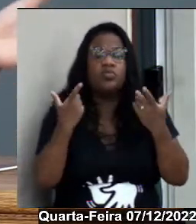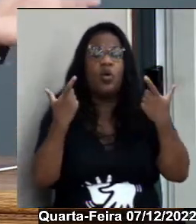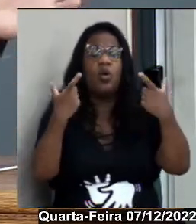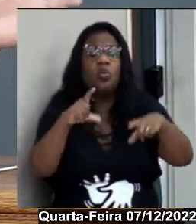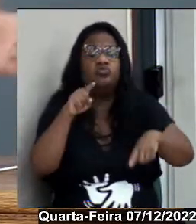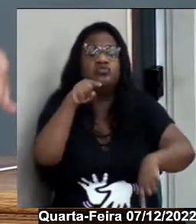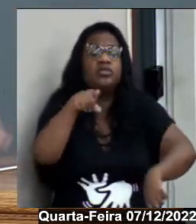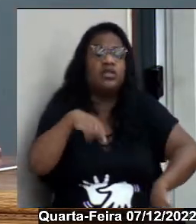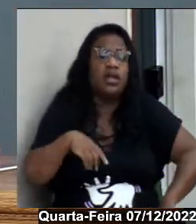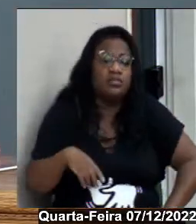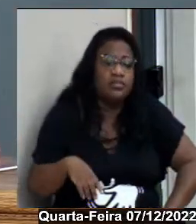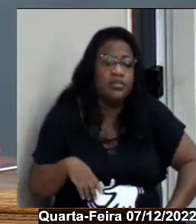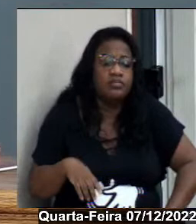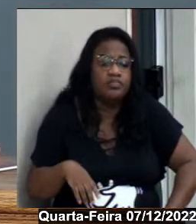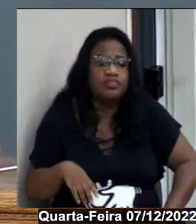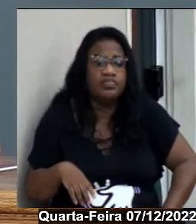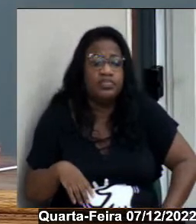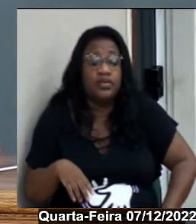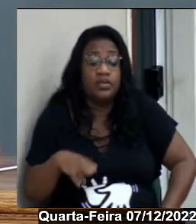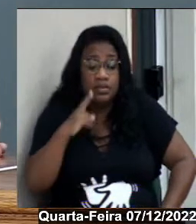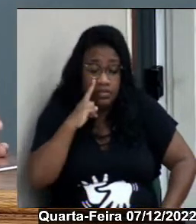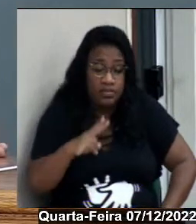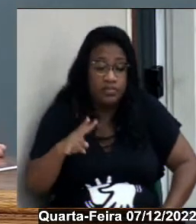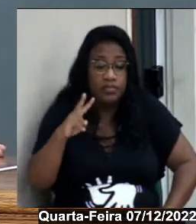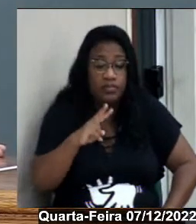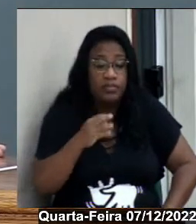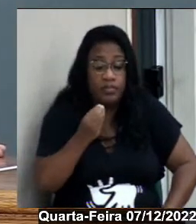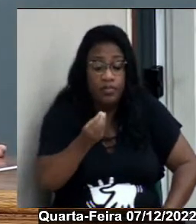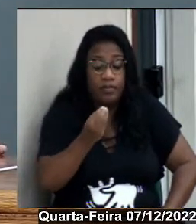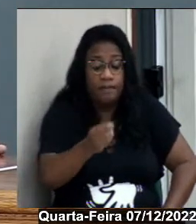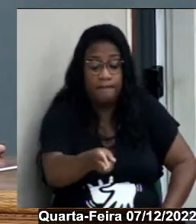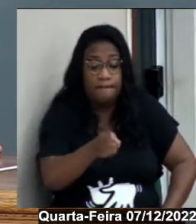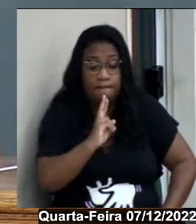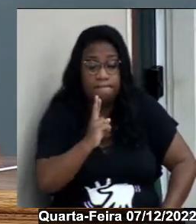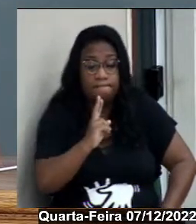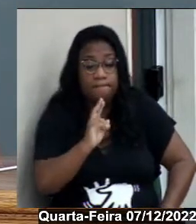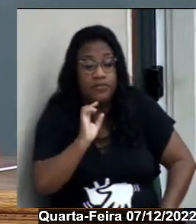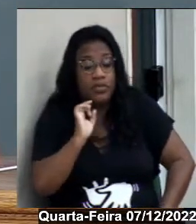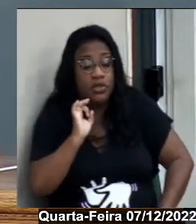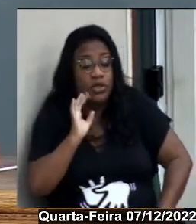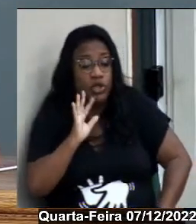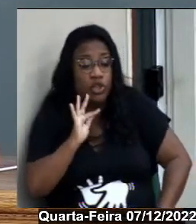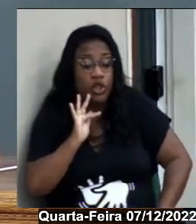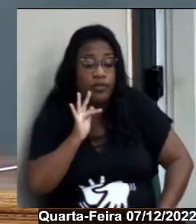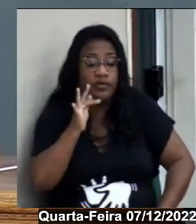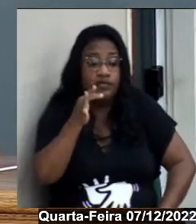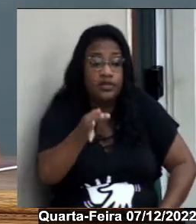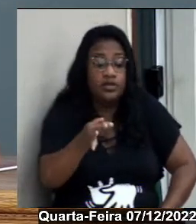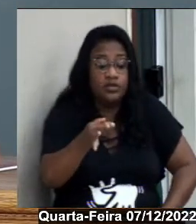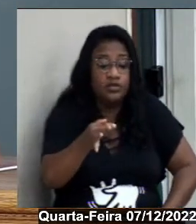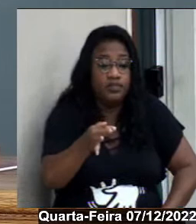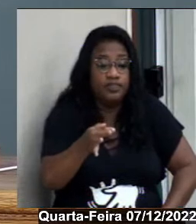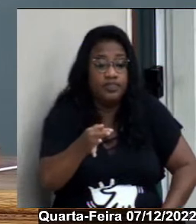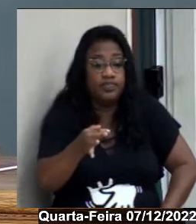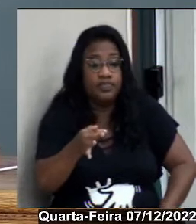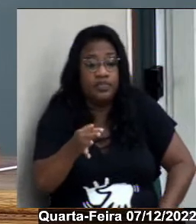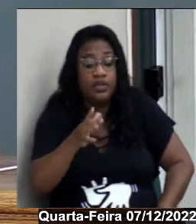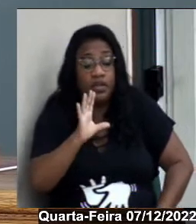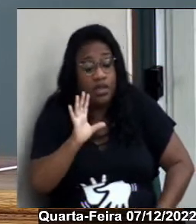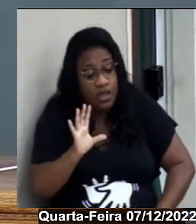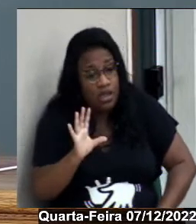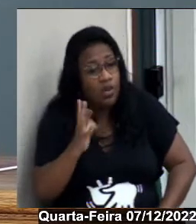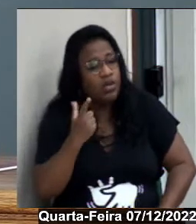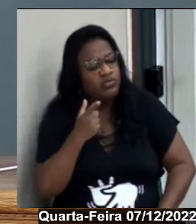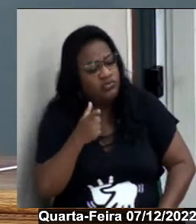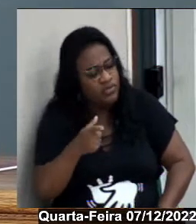começar a perguntar onde o senhor está, para ver como é que funciona. Então, vereador, só para concluir a minha fala,